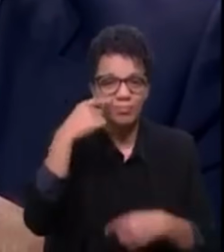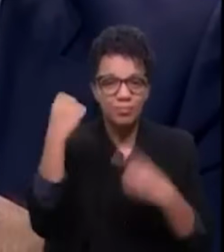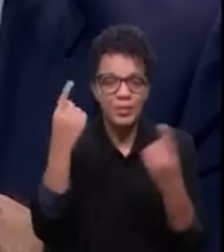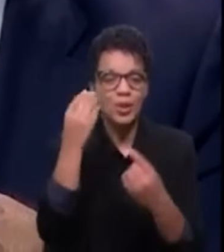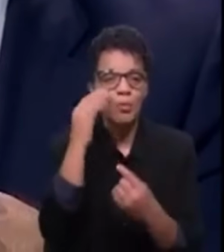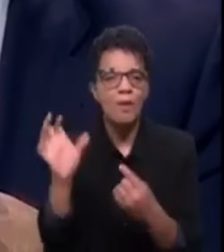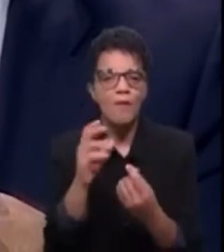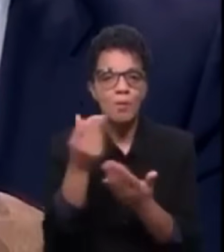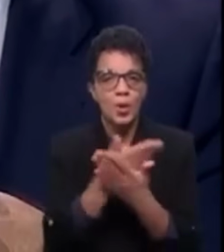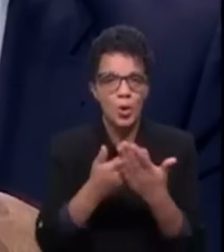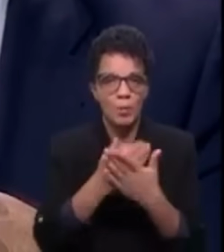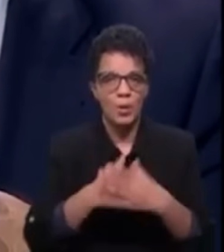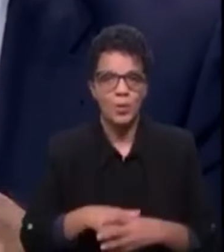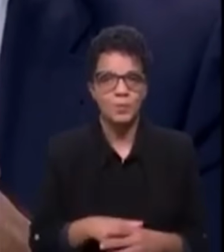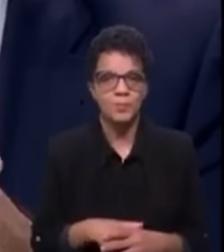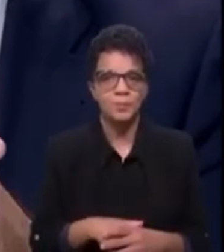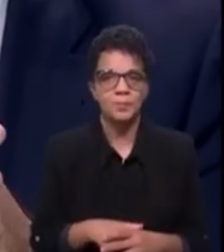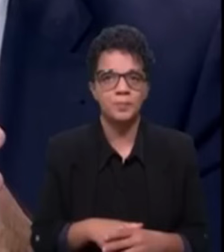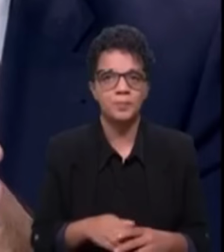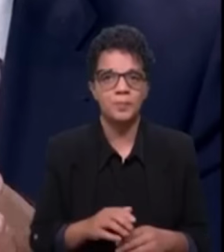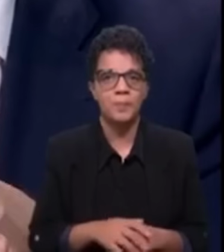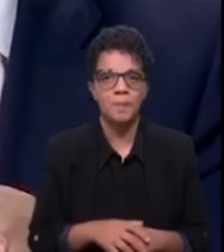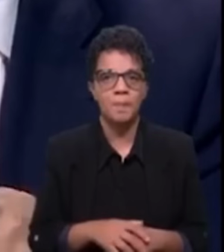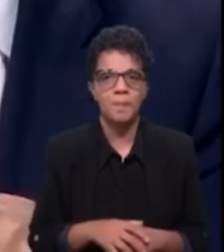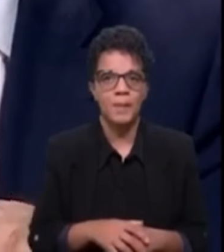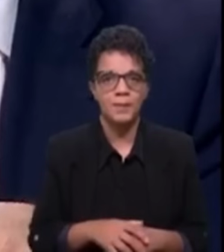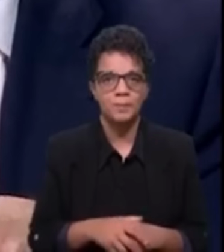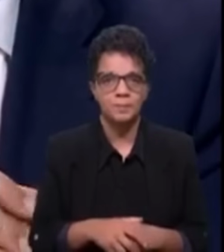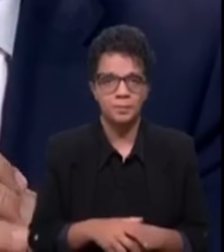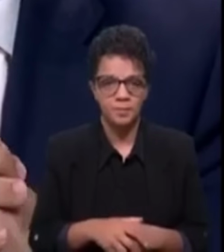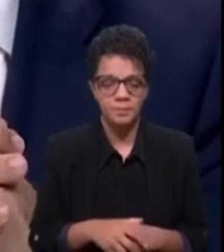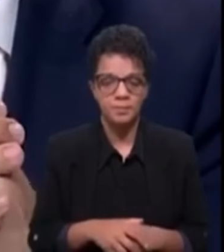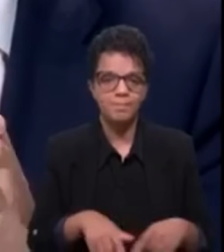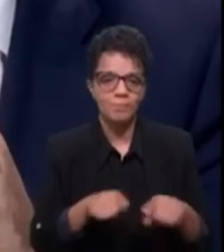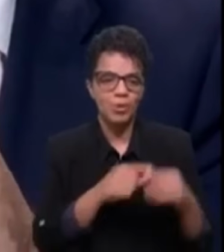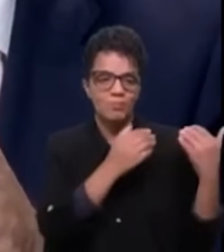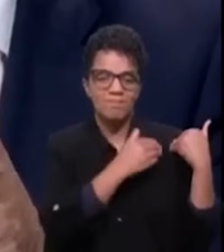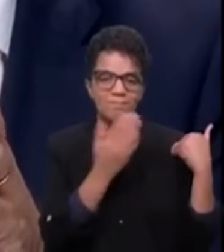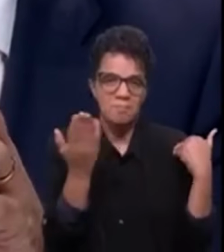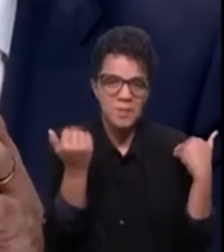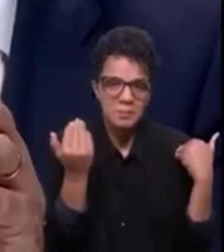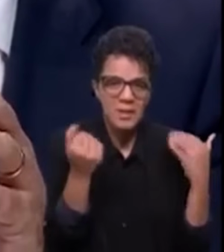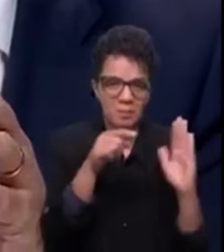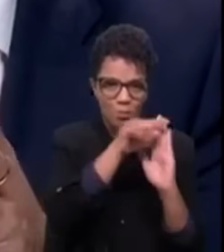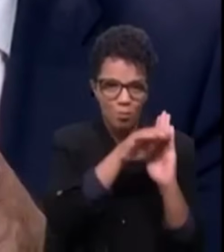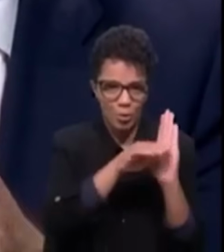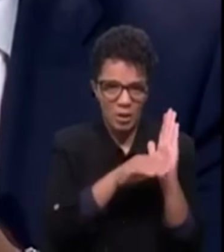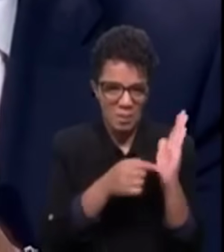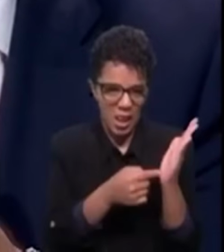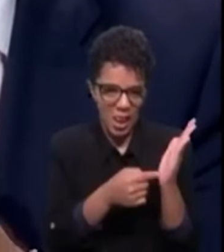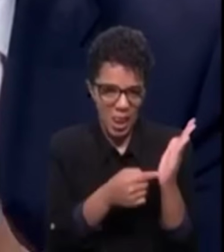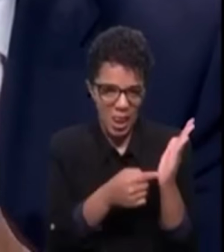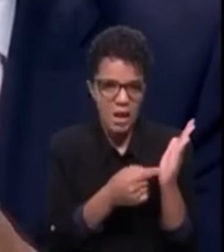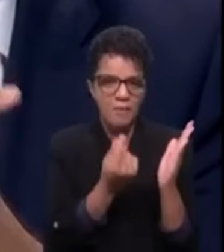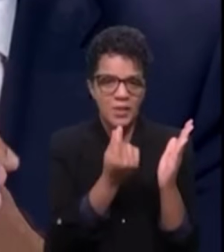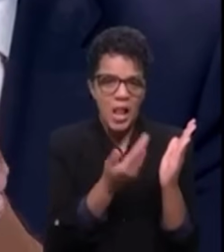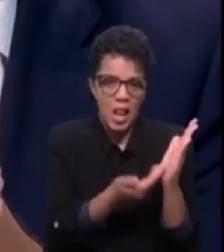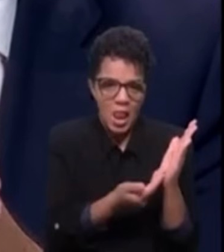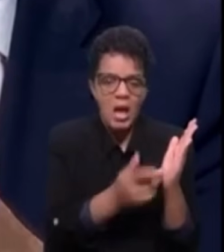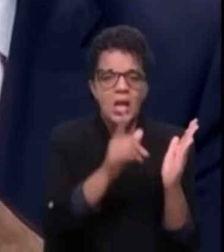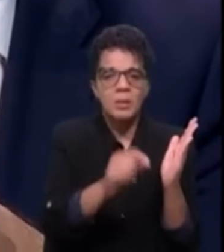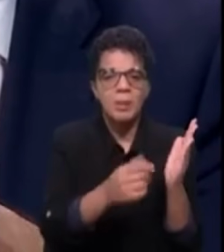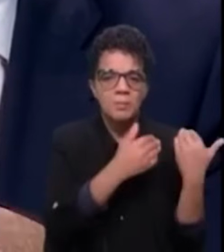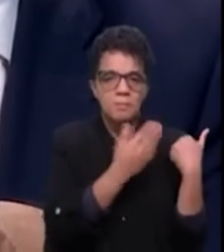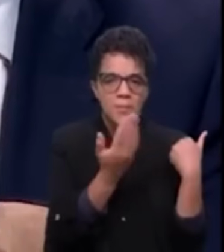cenário macroeconómico e eh dentro desta irresponsabilidade programática que tem um conteúdo financeiro também há